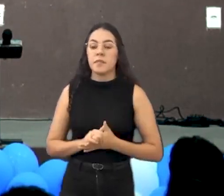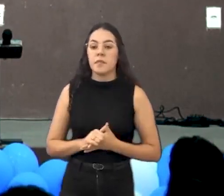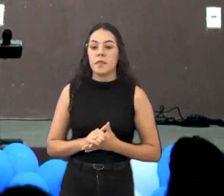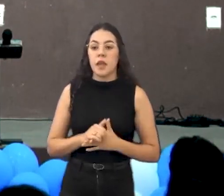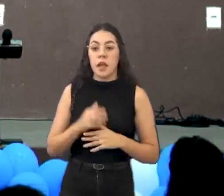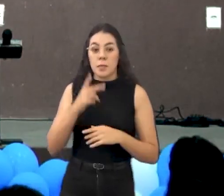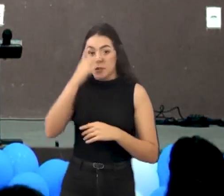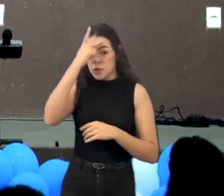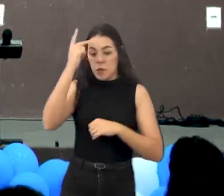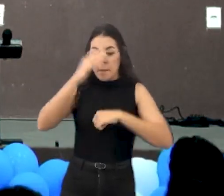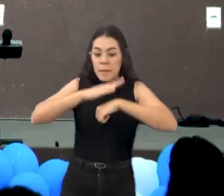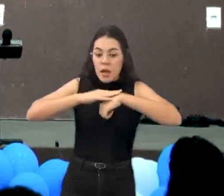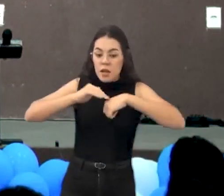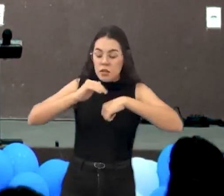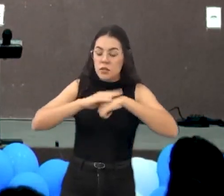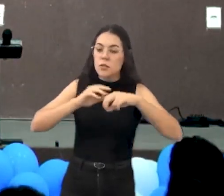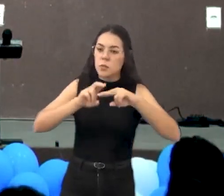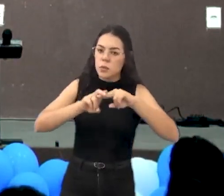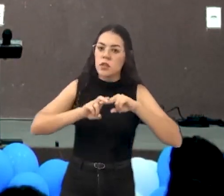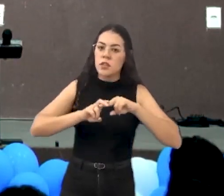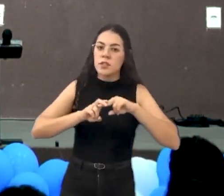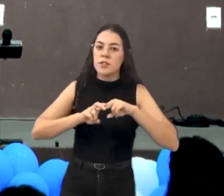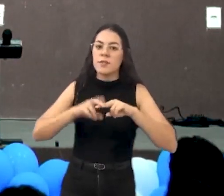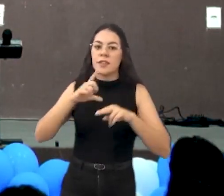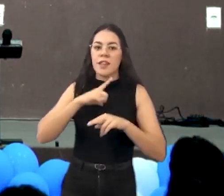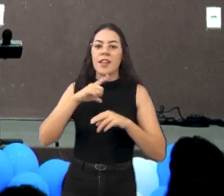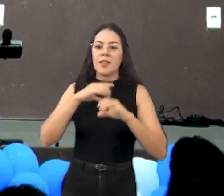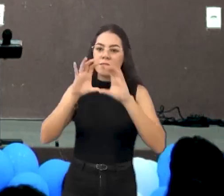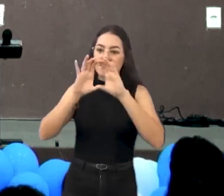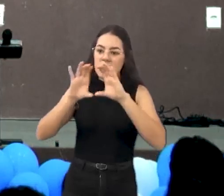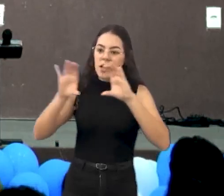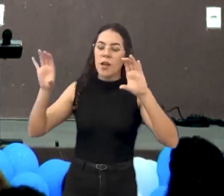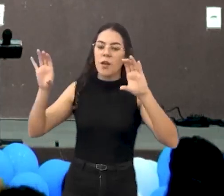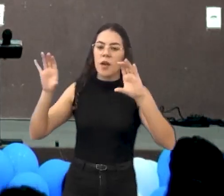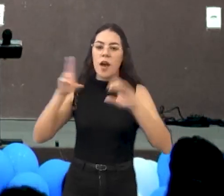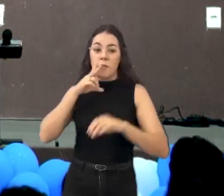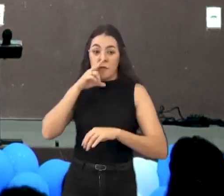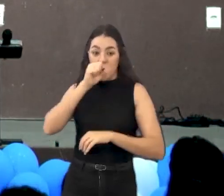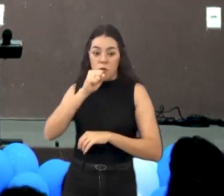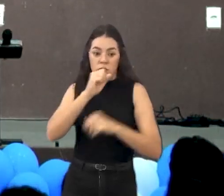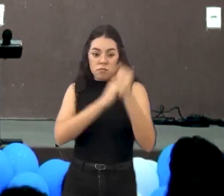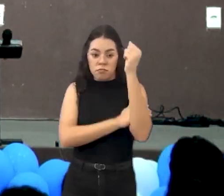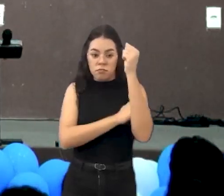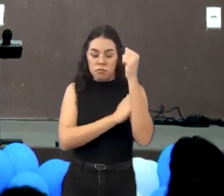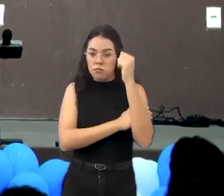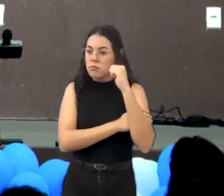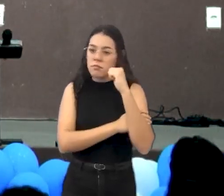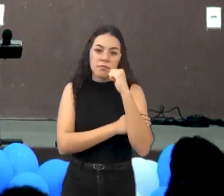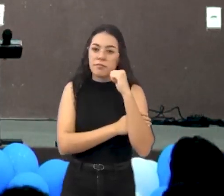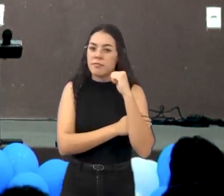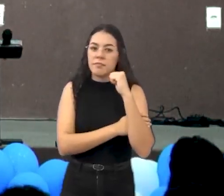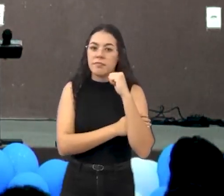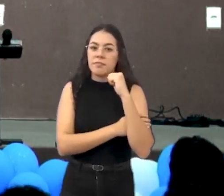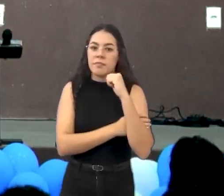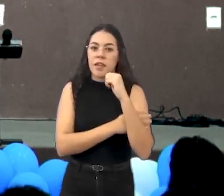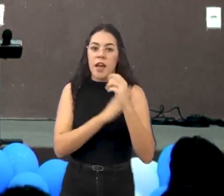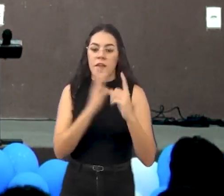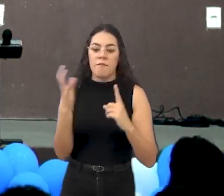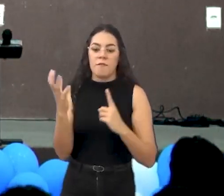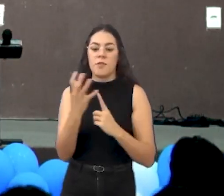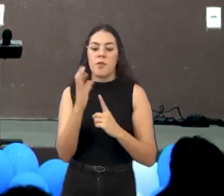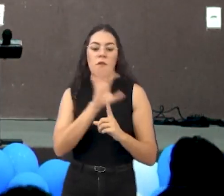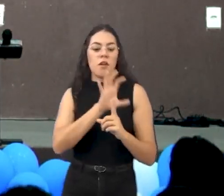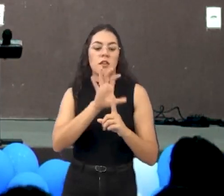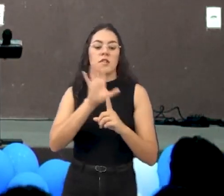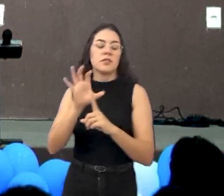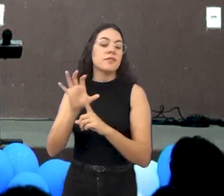Os mansos, por isso, herdarão a terra, não pela força da batalha da guerra, da sua influência pessoal,